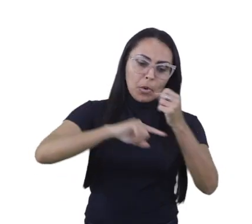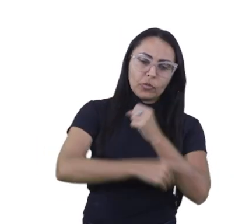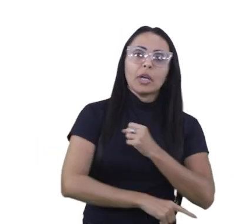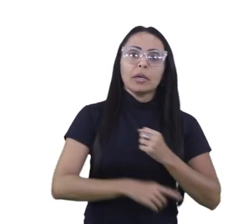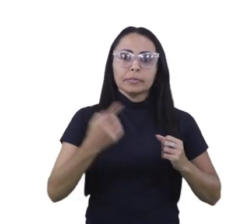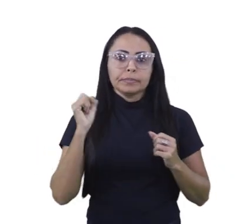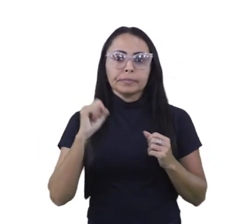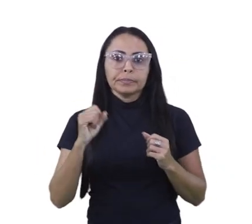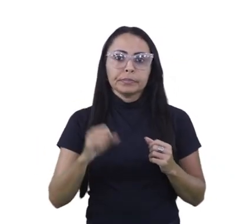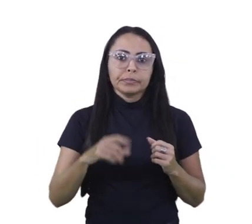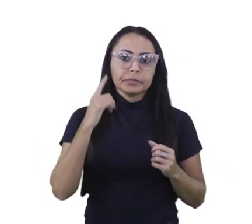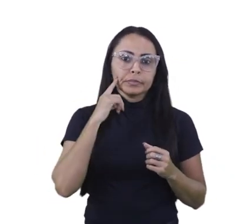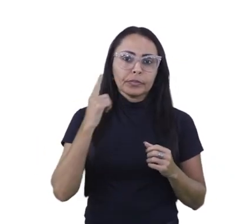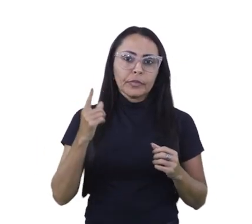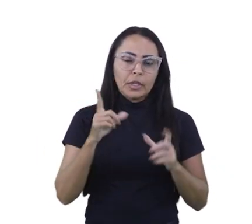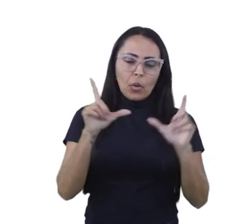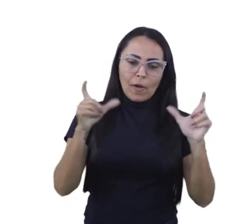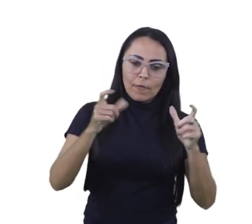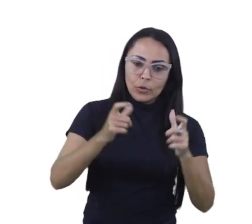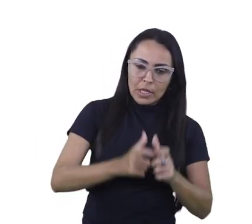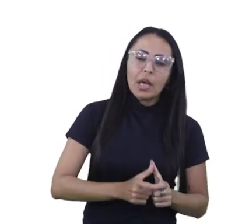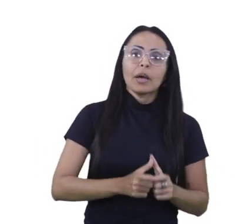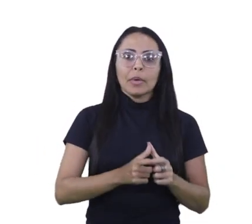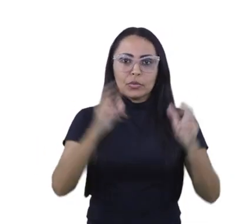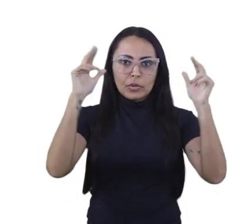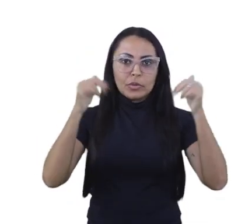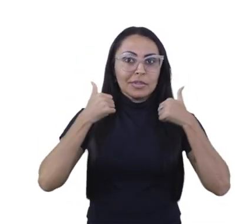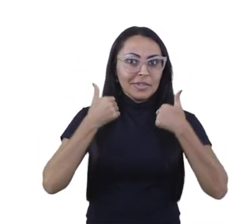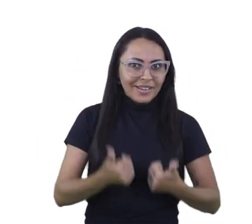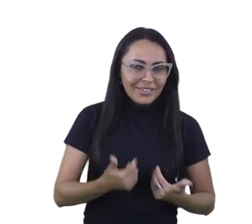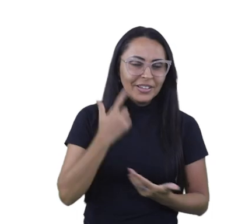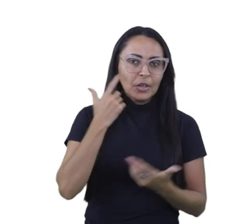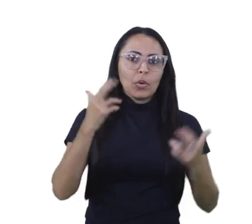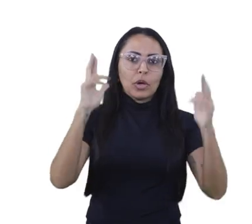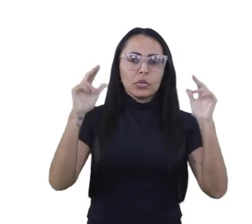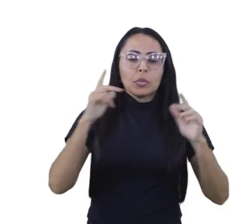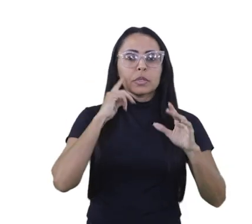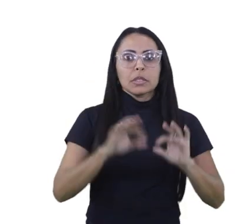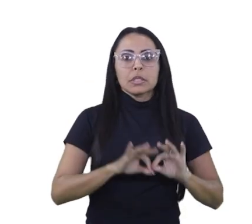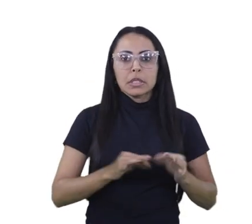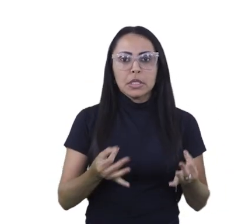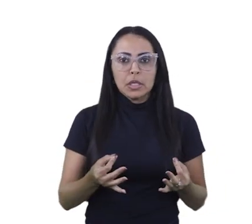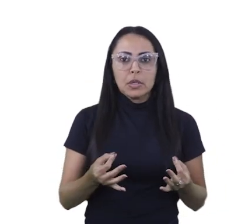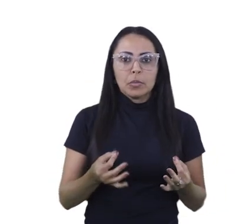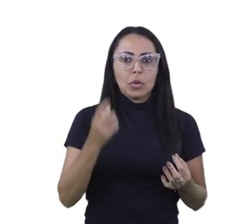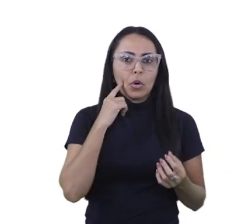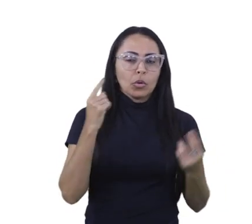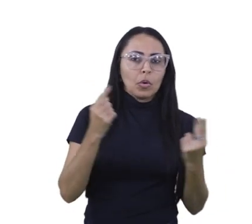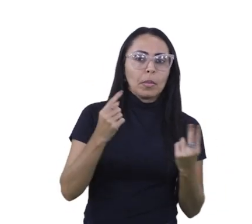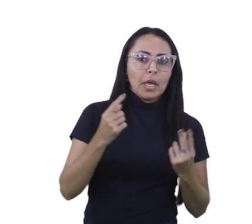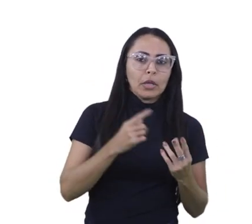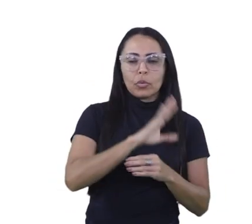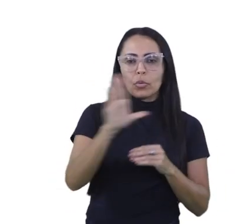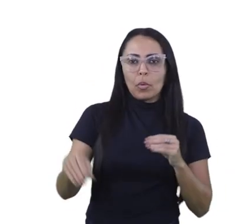né, afunilar mais, né, esse assunto, tá certo? Então, os assuntos podem ser simples, compostos,